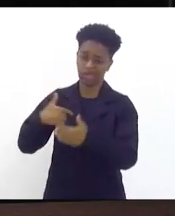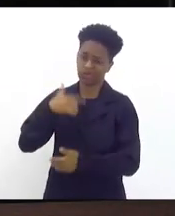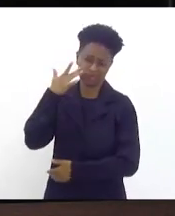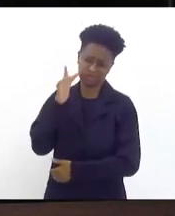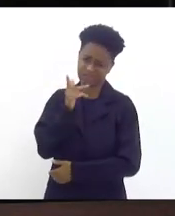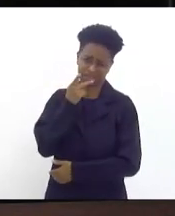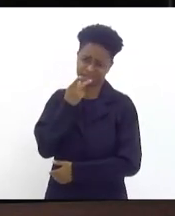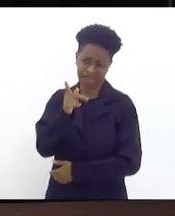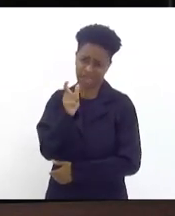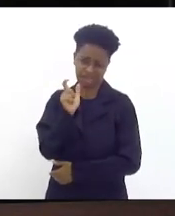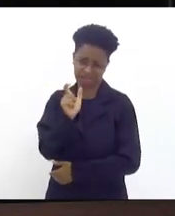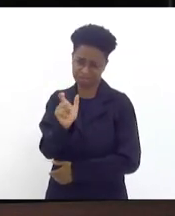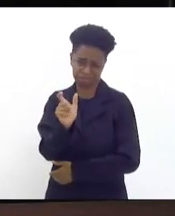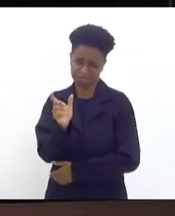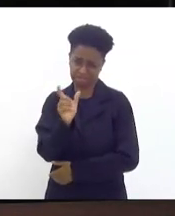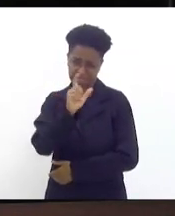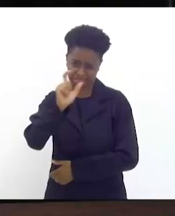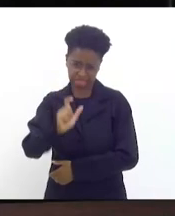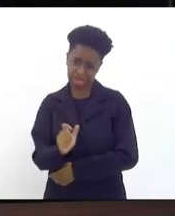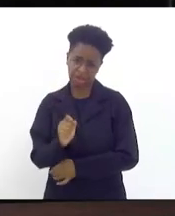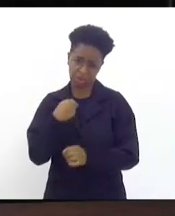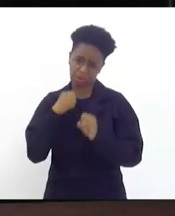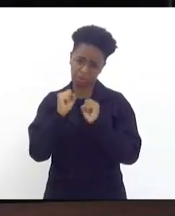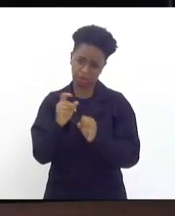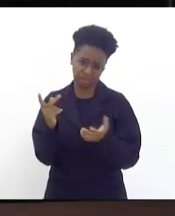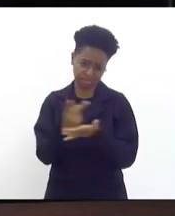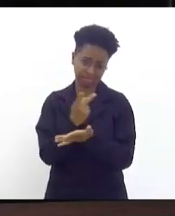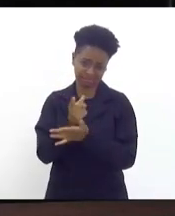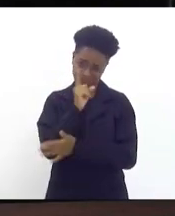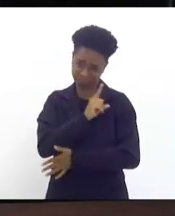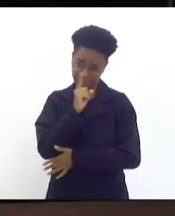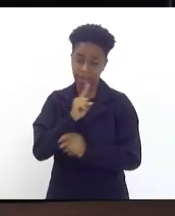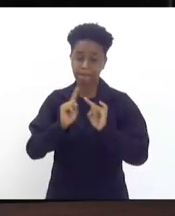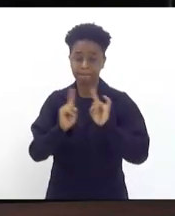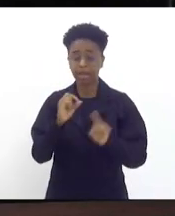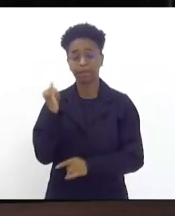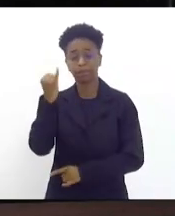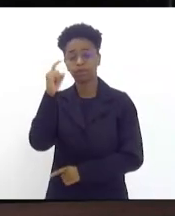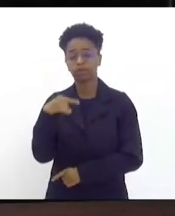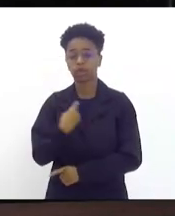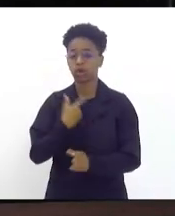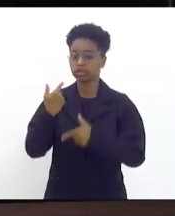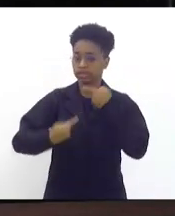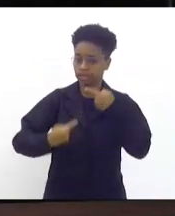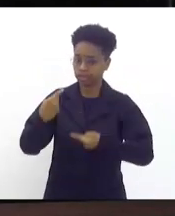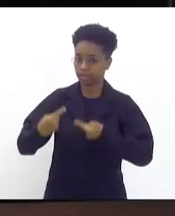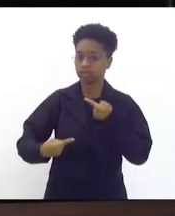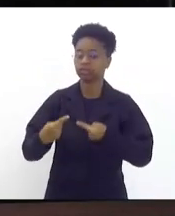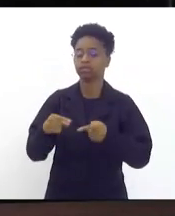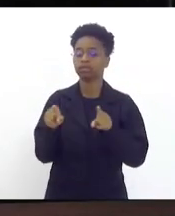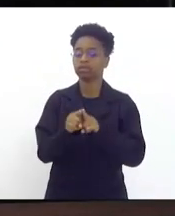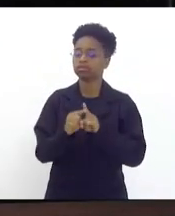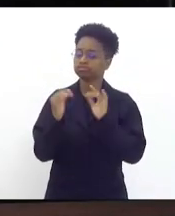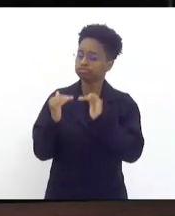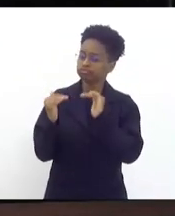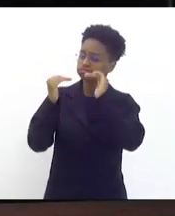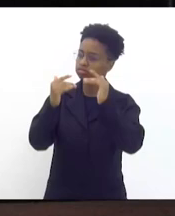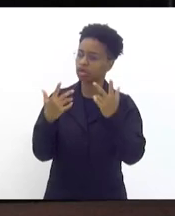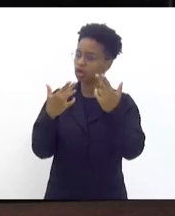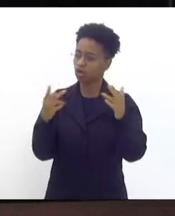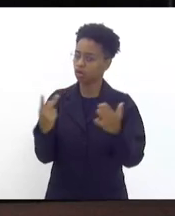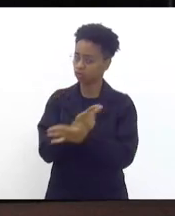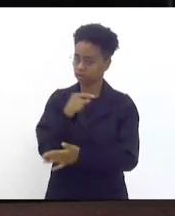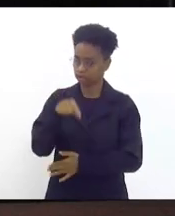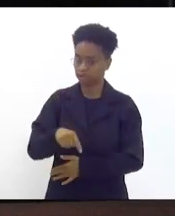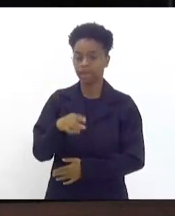sei falar italiano eu não vou tentar aqui falar porque posso fazer feio mas é importante que a gente venha debater com a grandiosidade que nós estamos cada